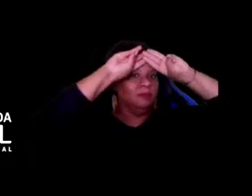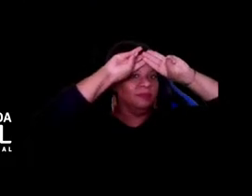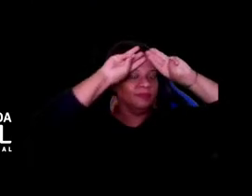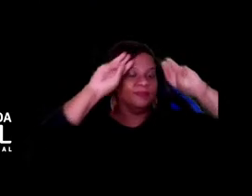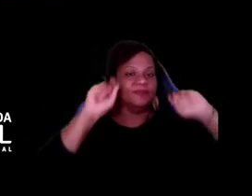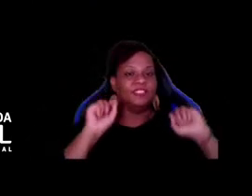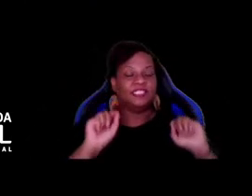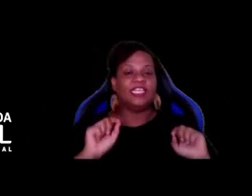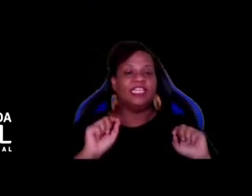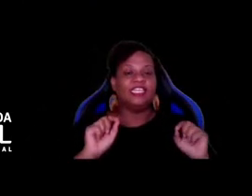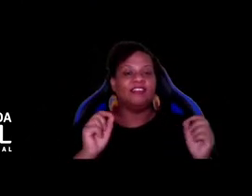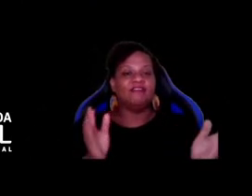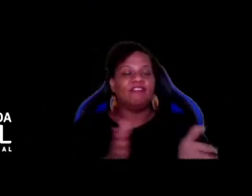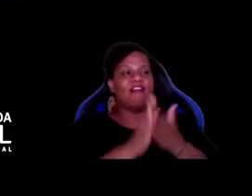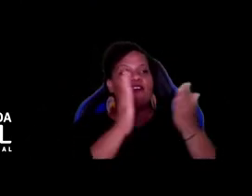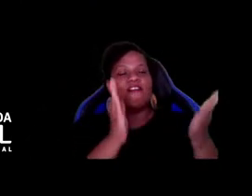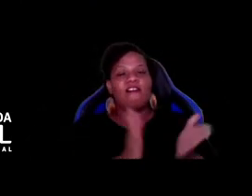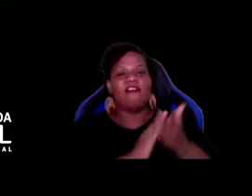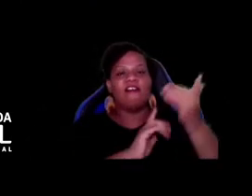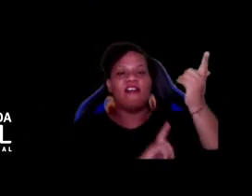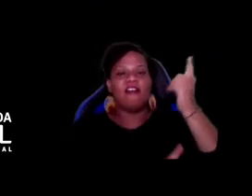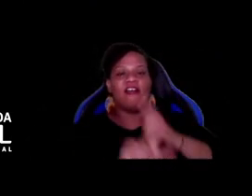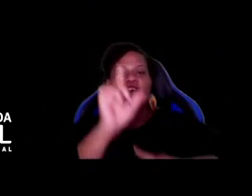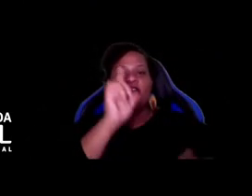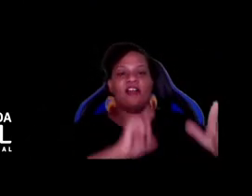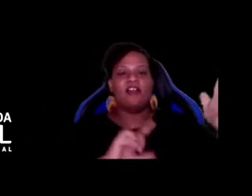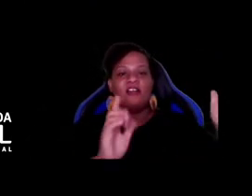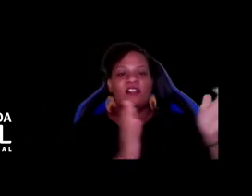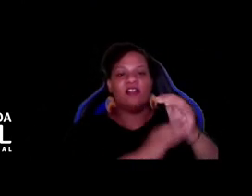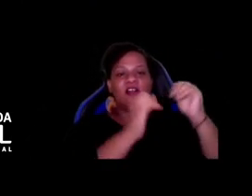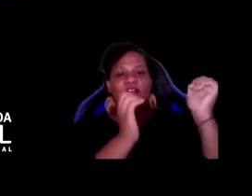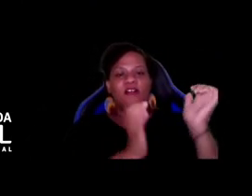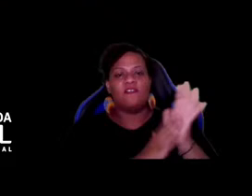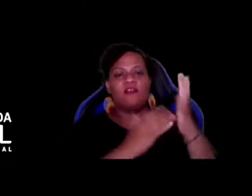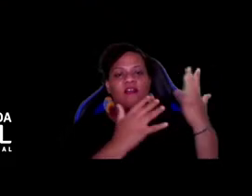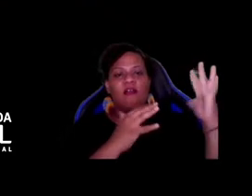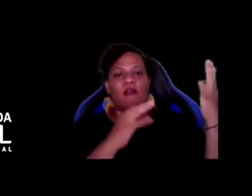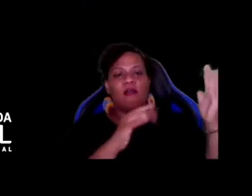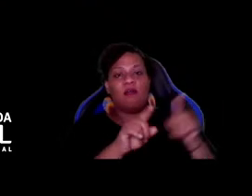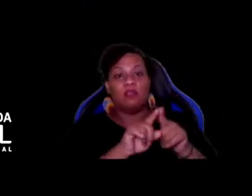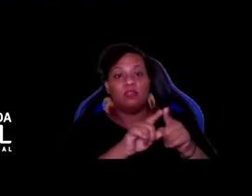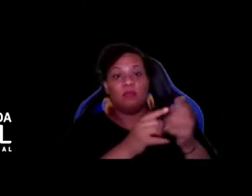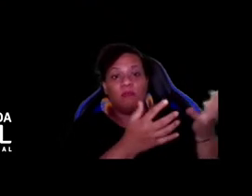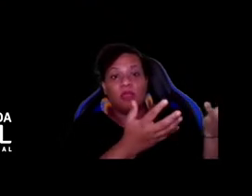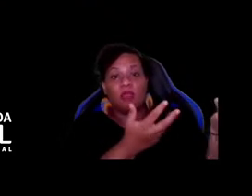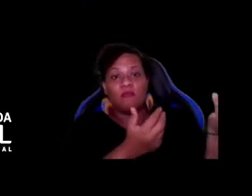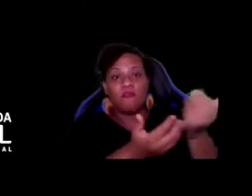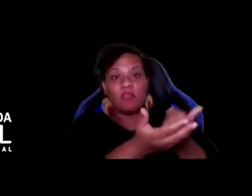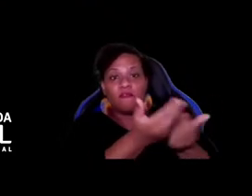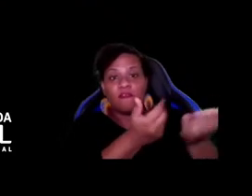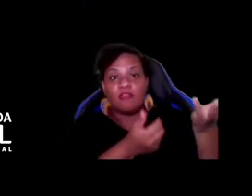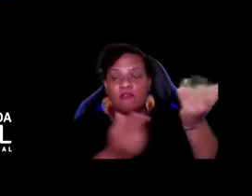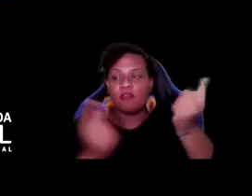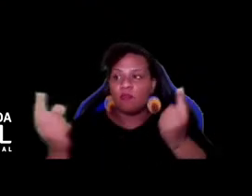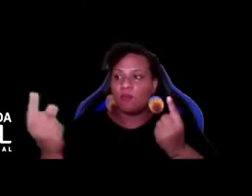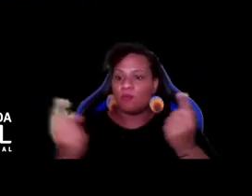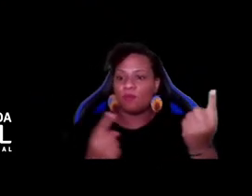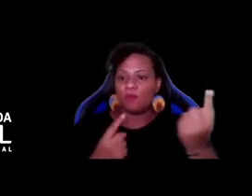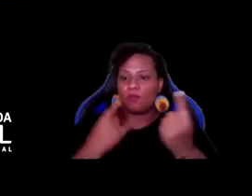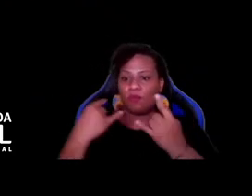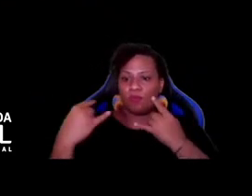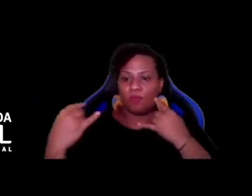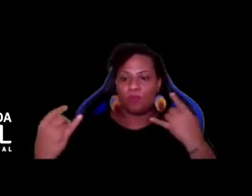são louvados e são atraídos pelo som dos tambores. né, para o som